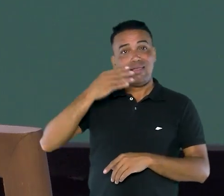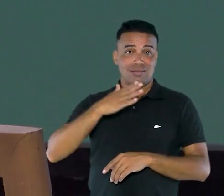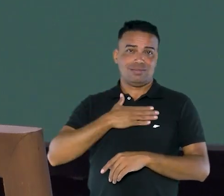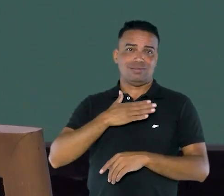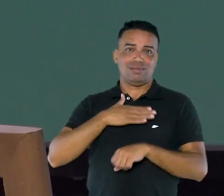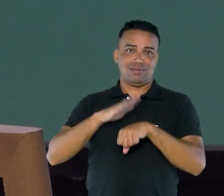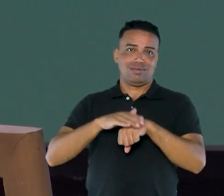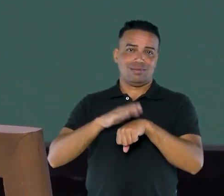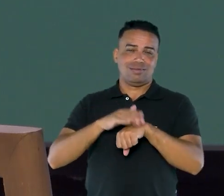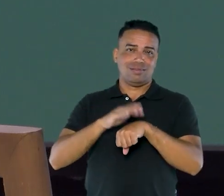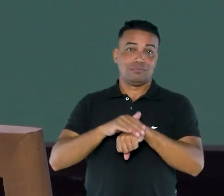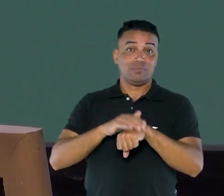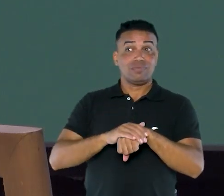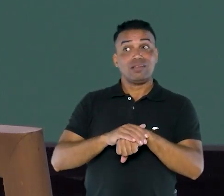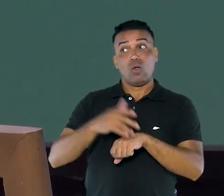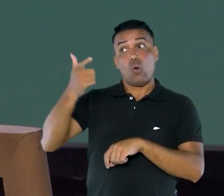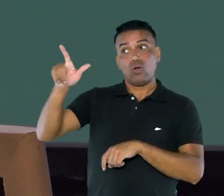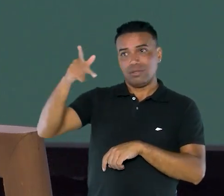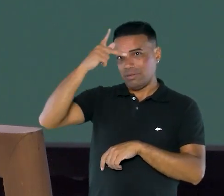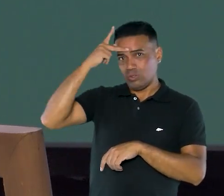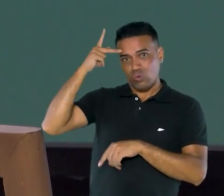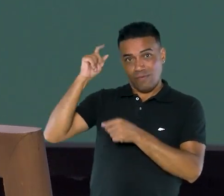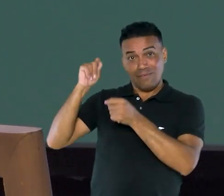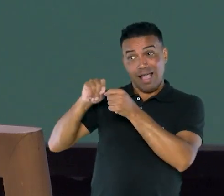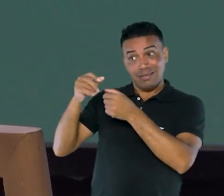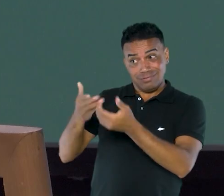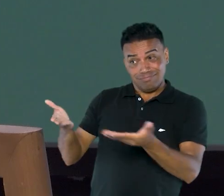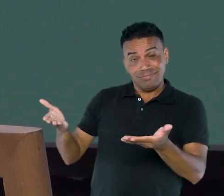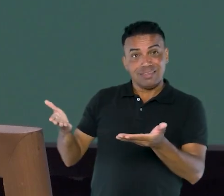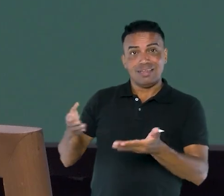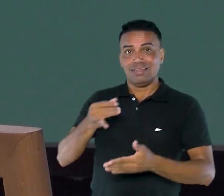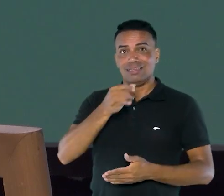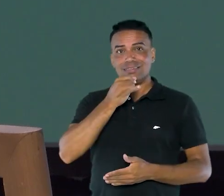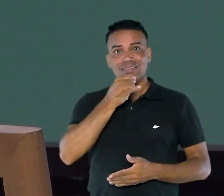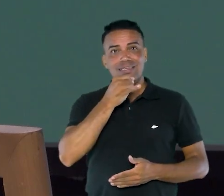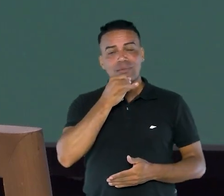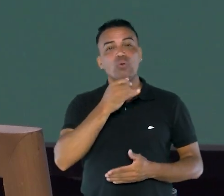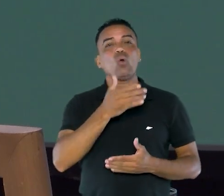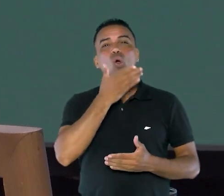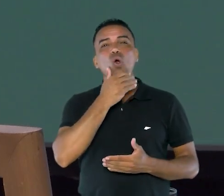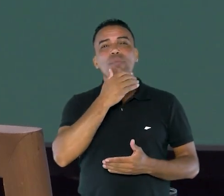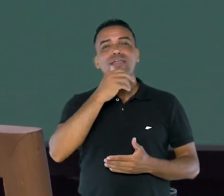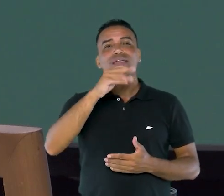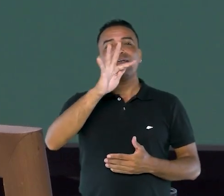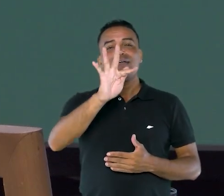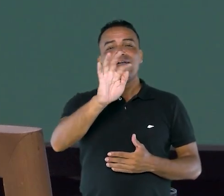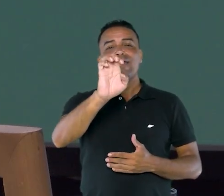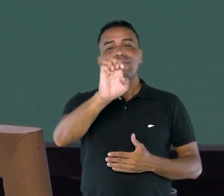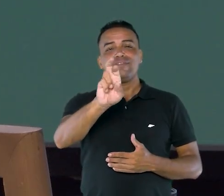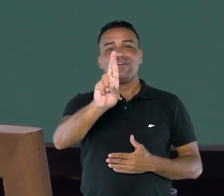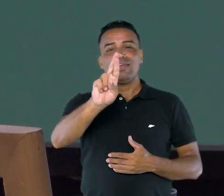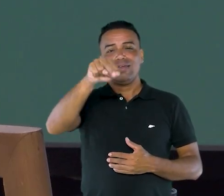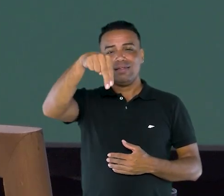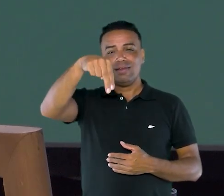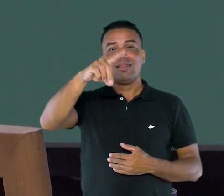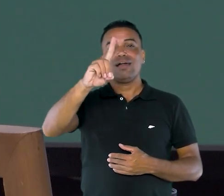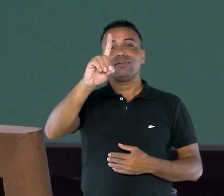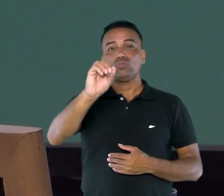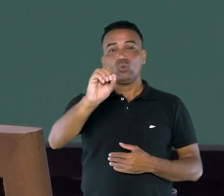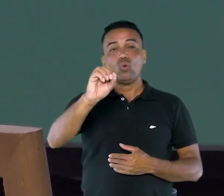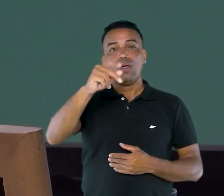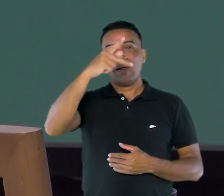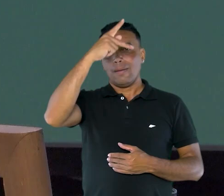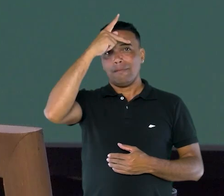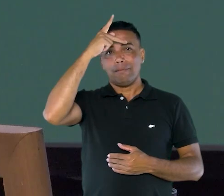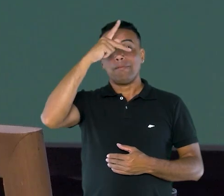né? Porque antes que algum aventureiro o faça, como diria Fernando Pessoa. Então, assim,